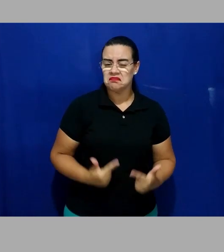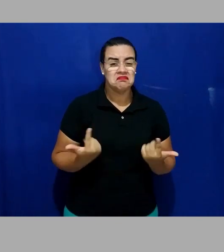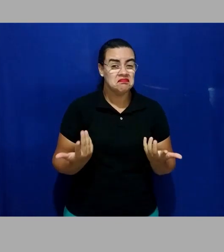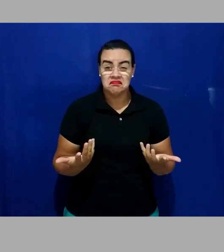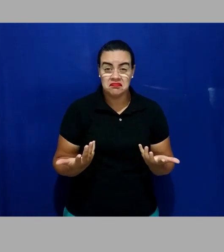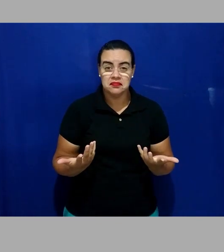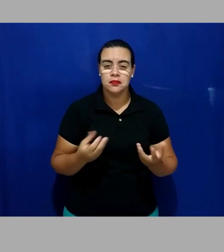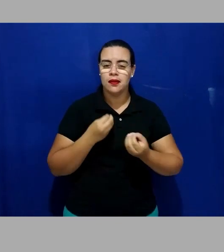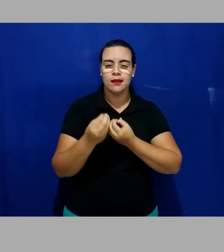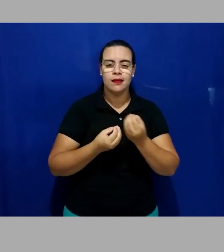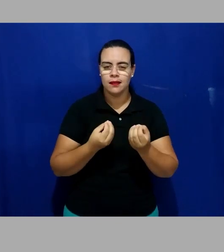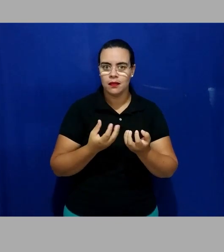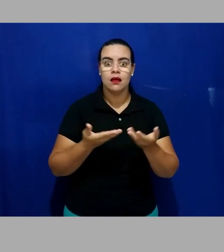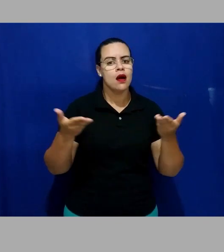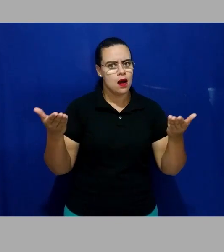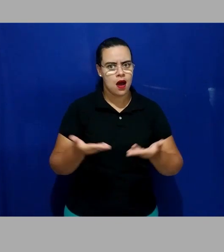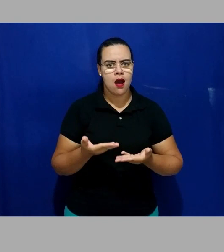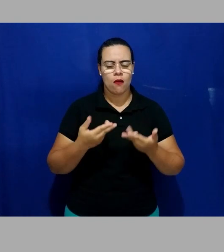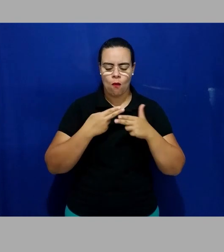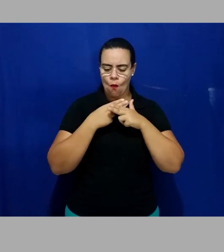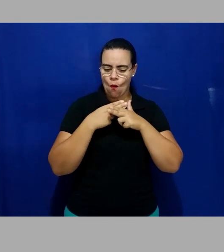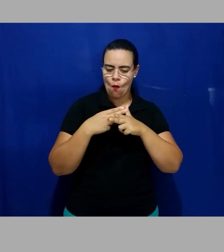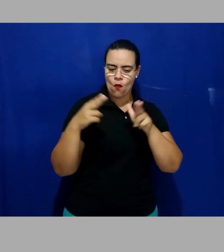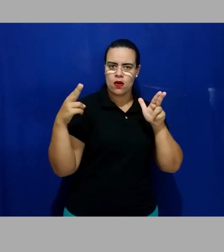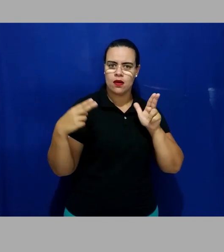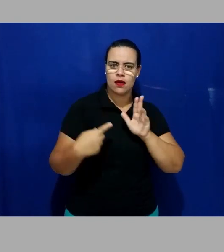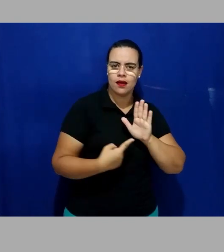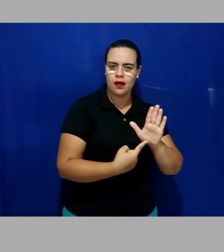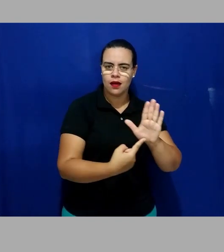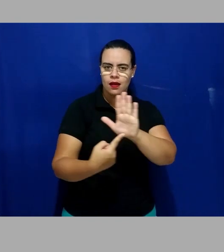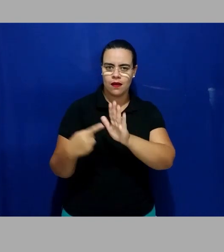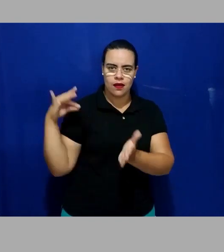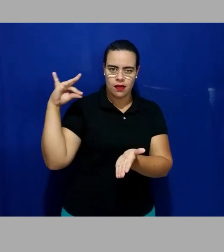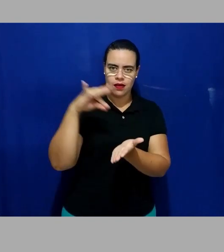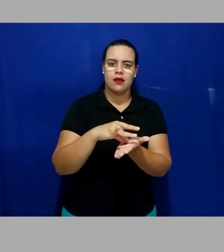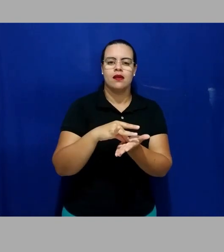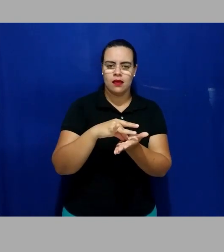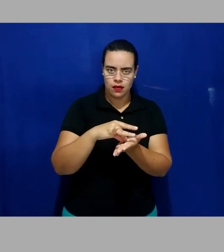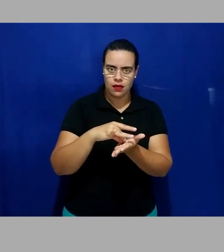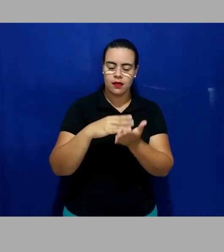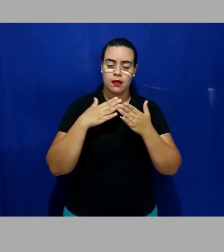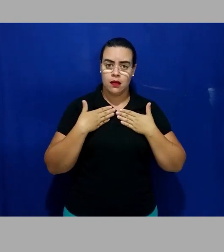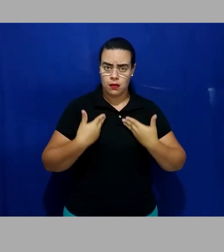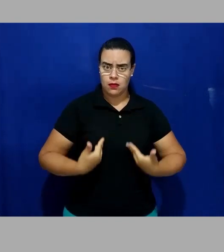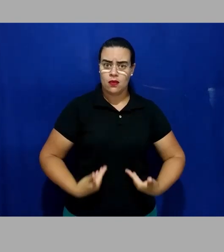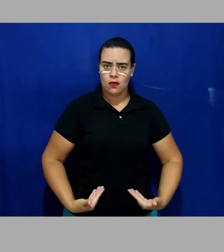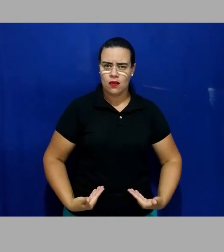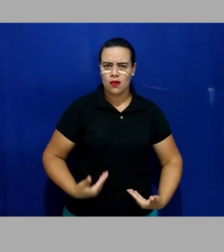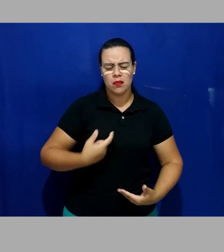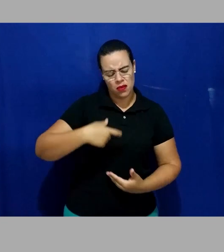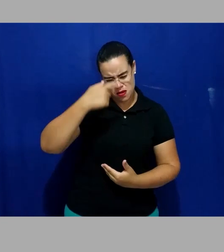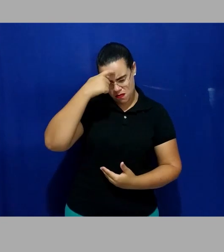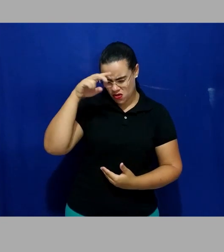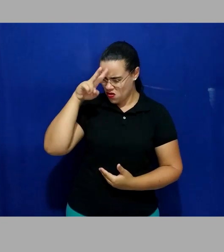elas. Meu corpo sem órgãos, inútil e transgressor, agora anda nu, espalhando